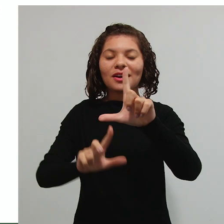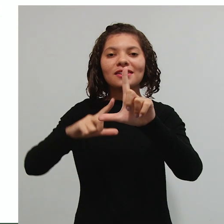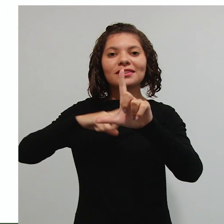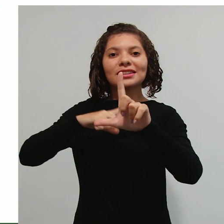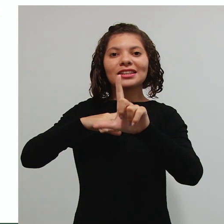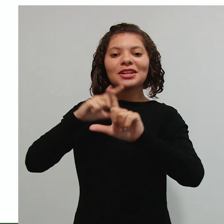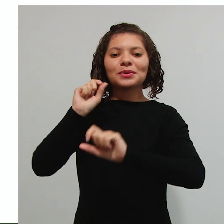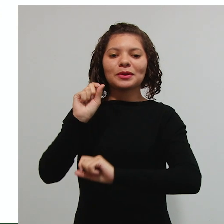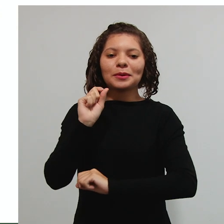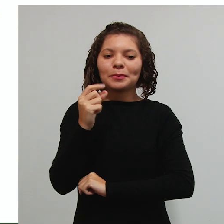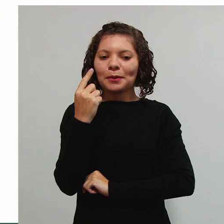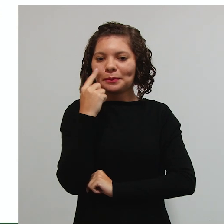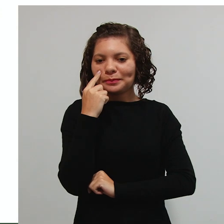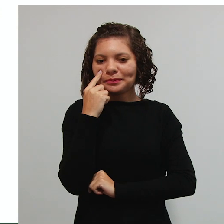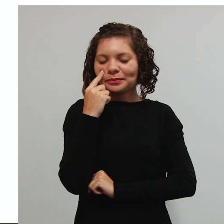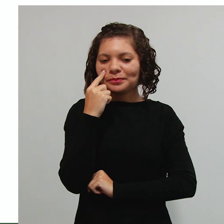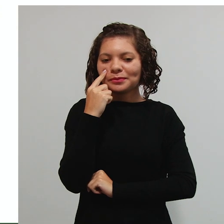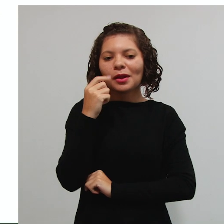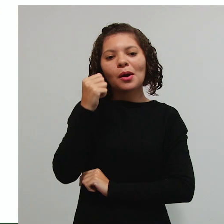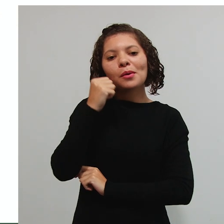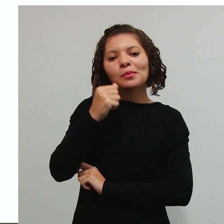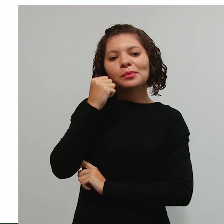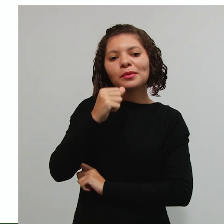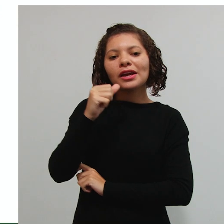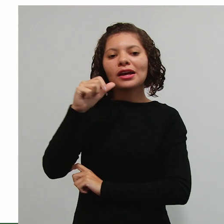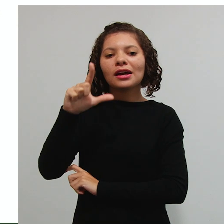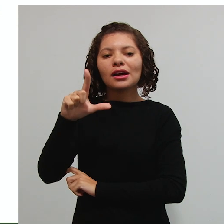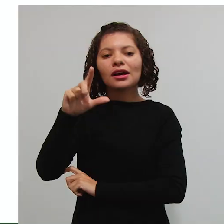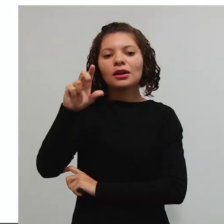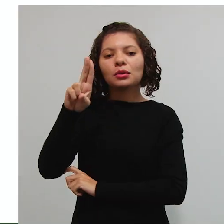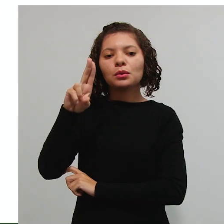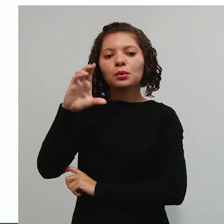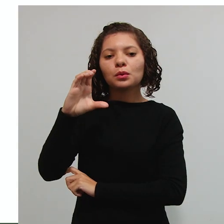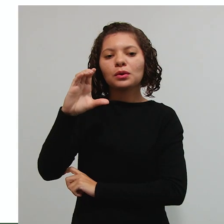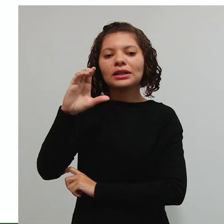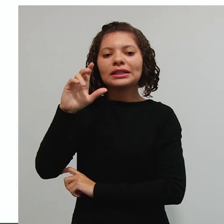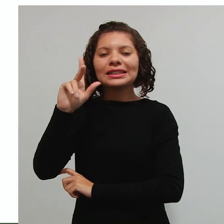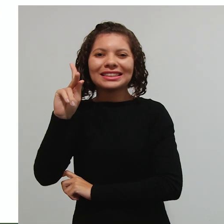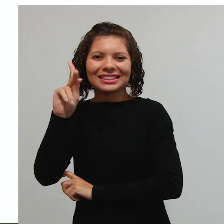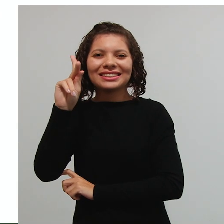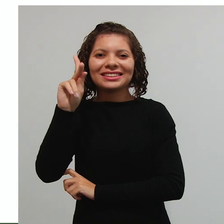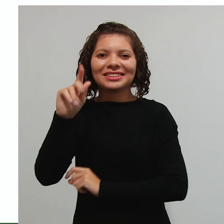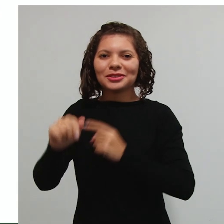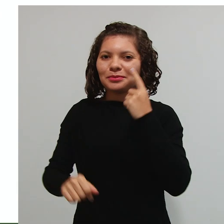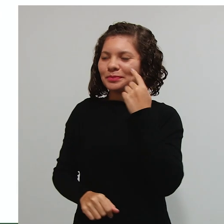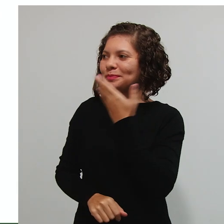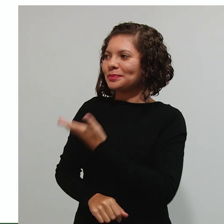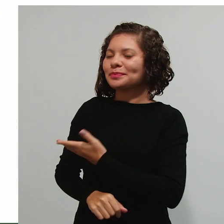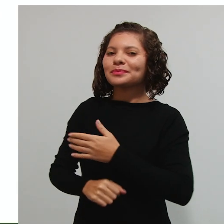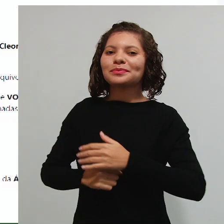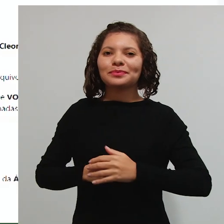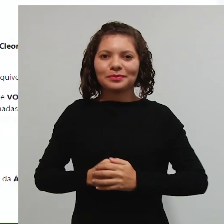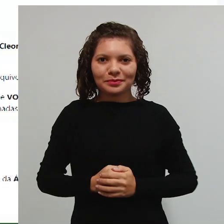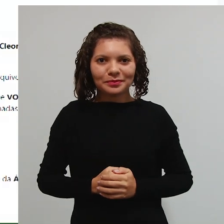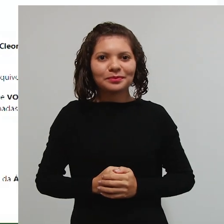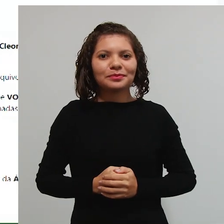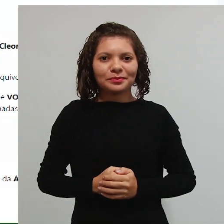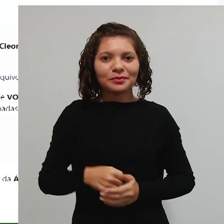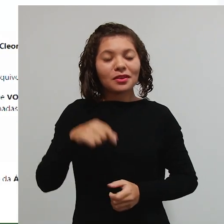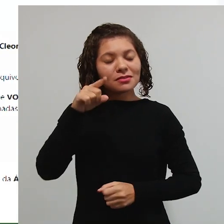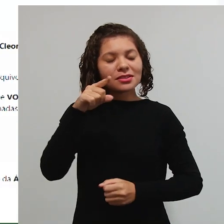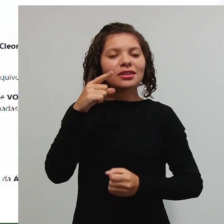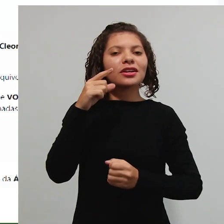a Luluzinha, que é a nossa fofinha maravilhosa. Você está aqui no nosso